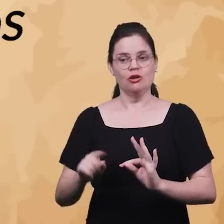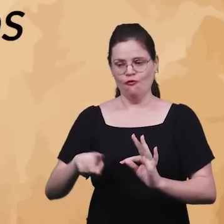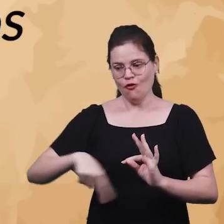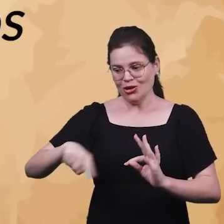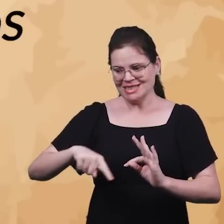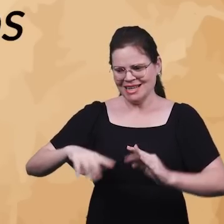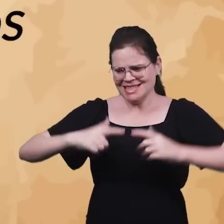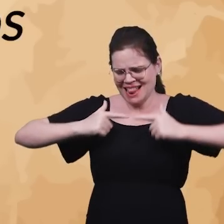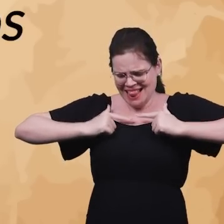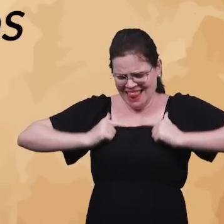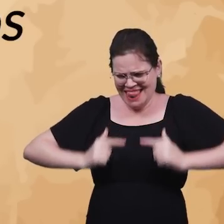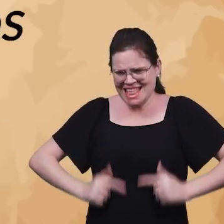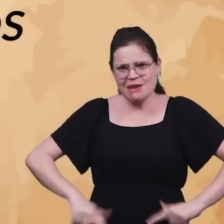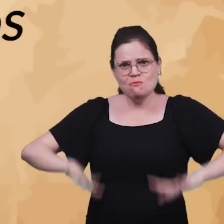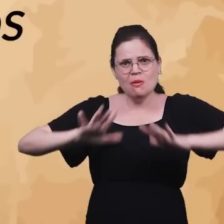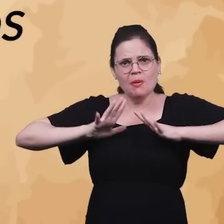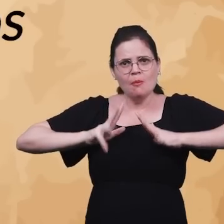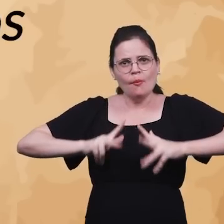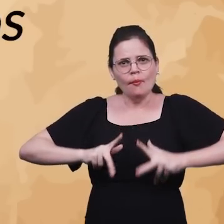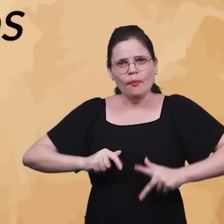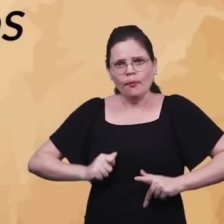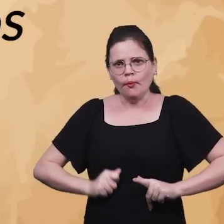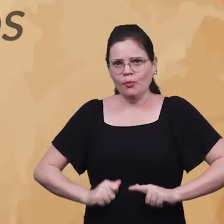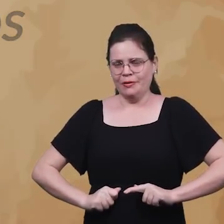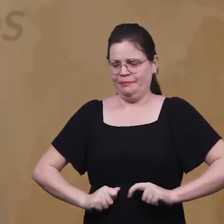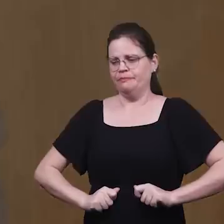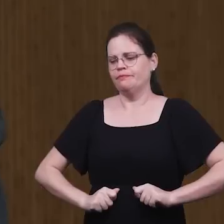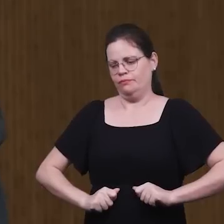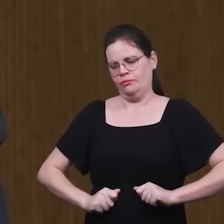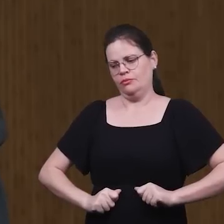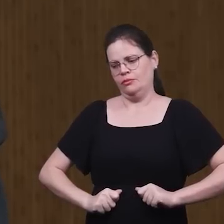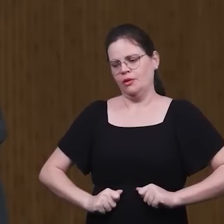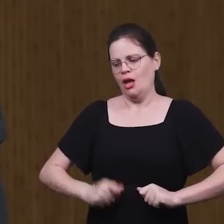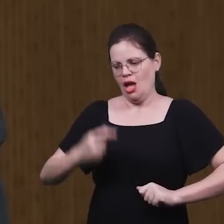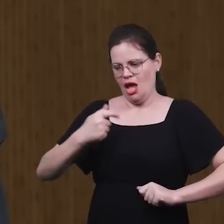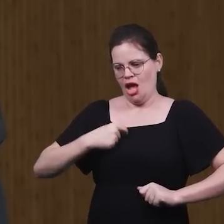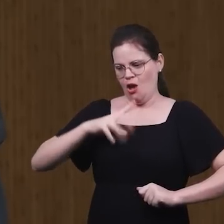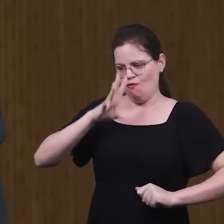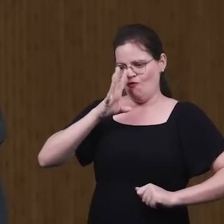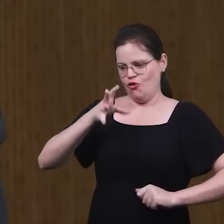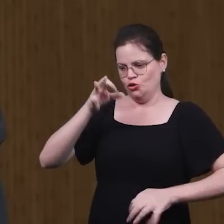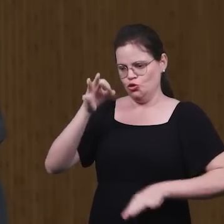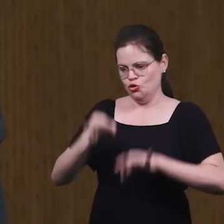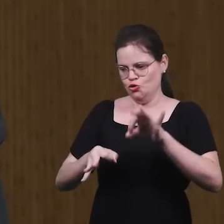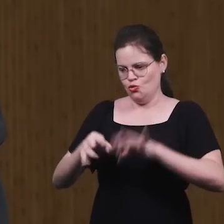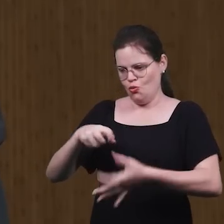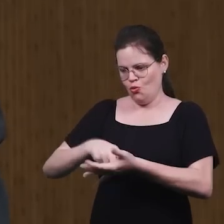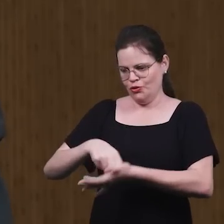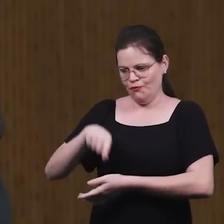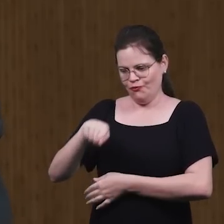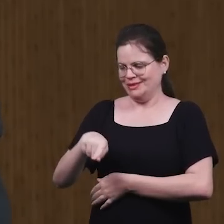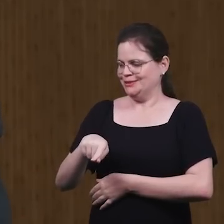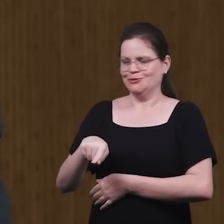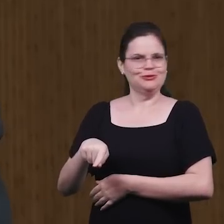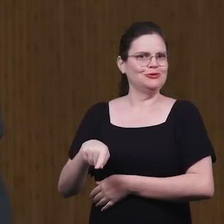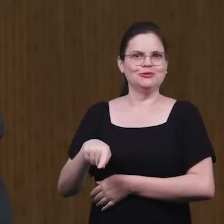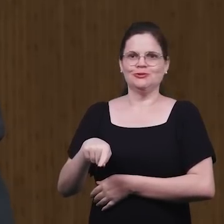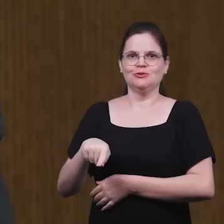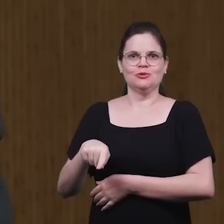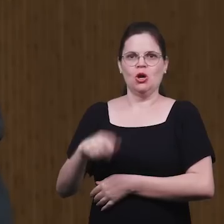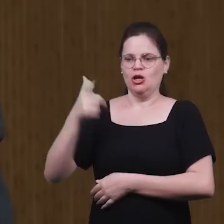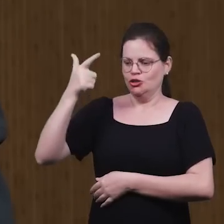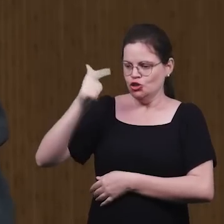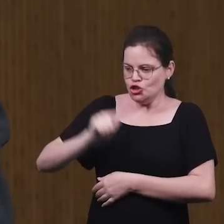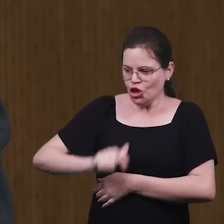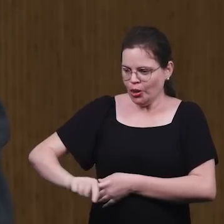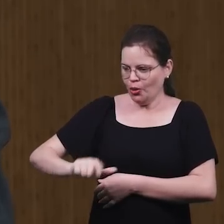E Jesus promete a essa igreja fiel, aos fiéis dessa igreja, o seguinte: outra carga vos não porei. Ou seja, outra Tiatira